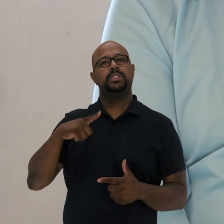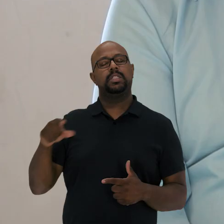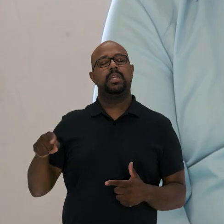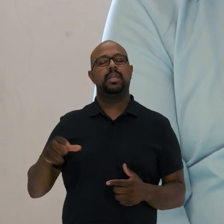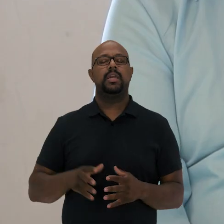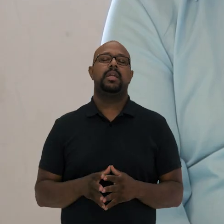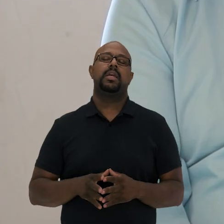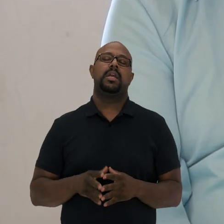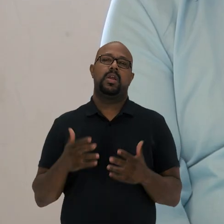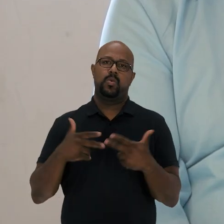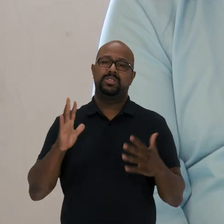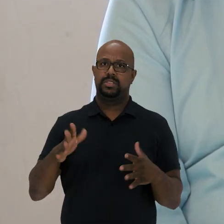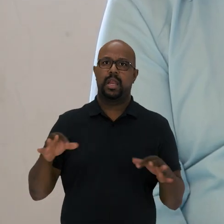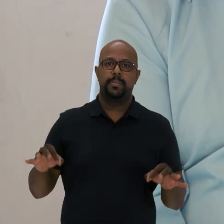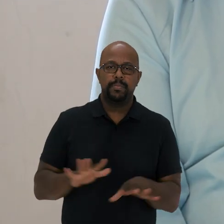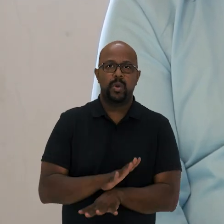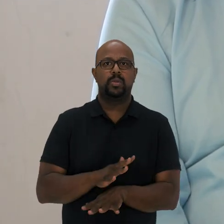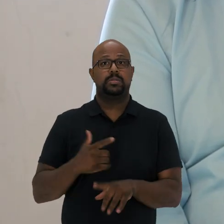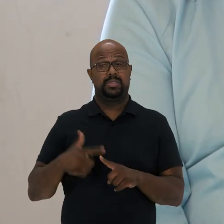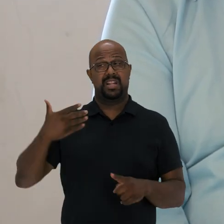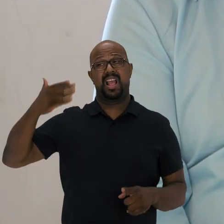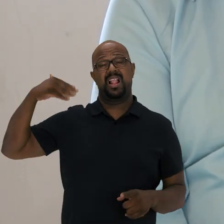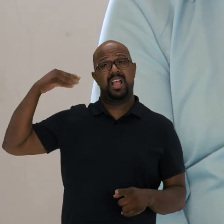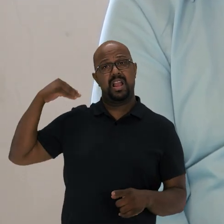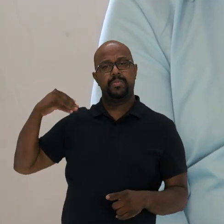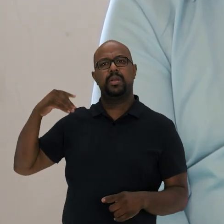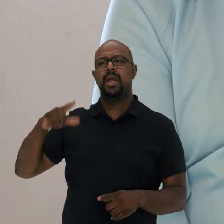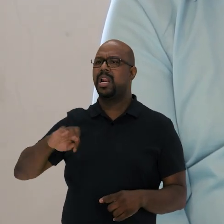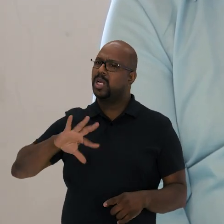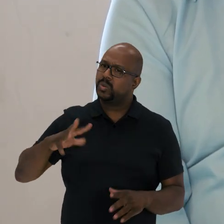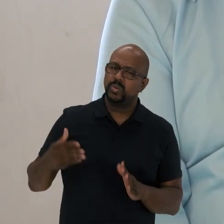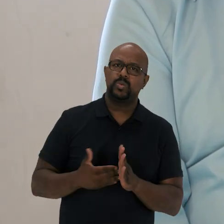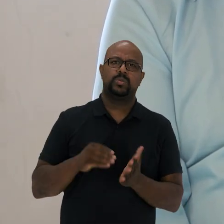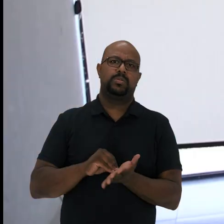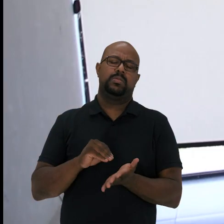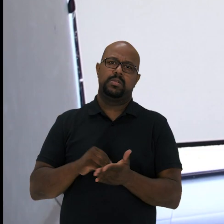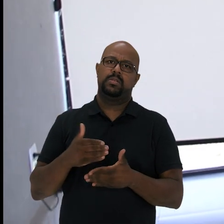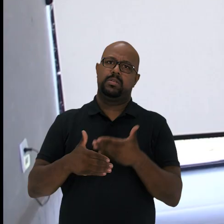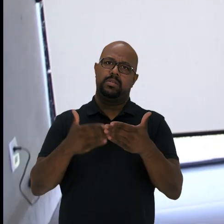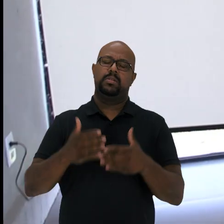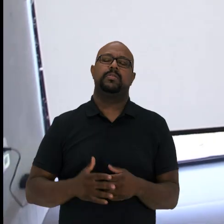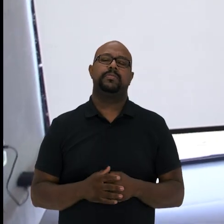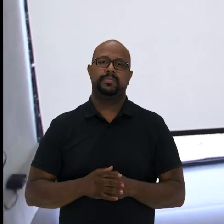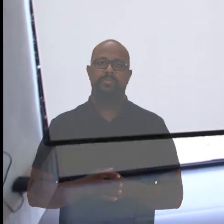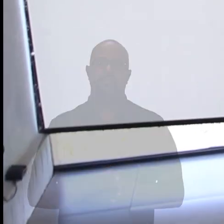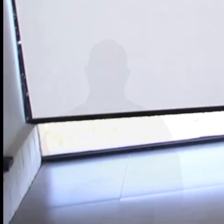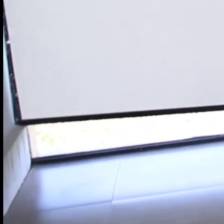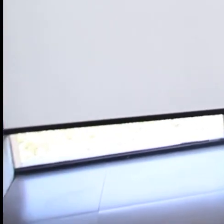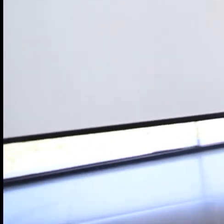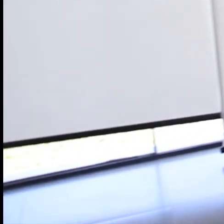tem coisas já prontas, do que naquela época era tudo por fazer.